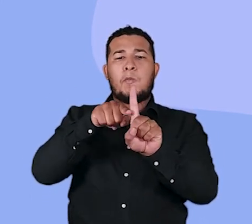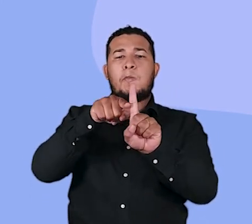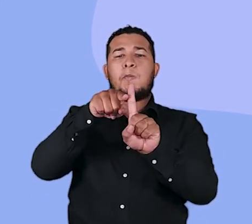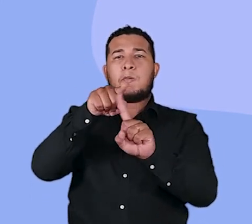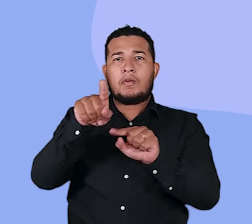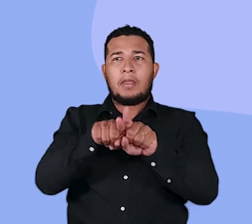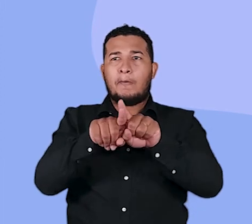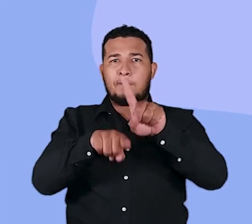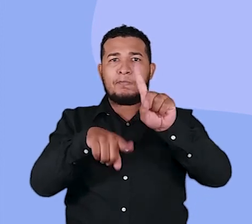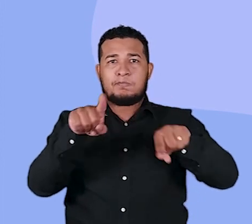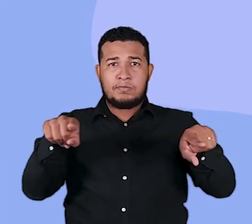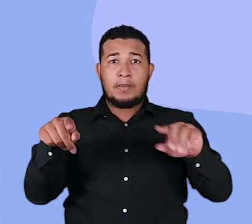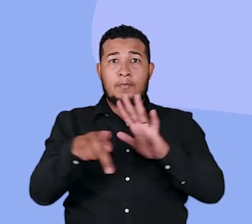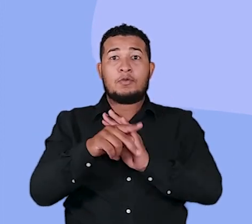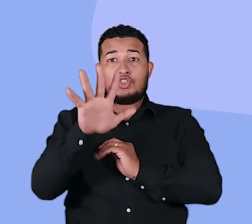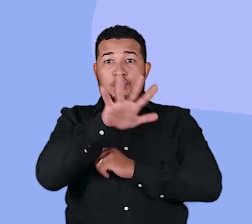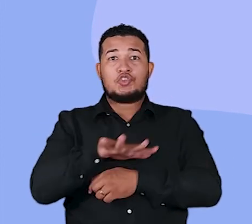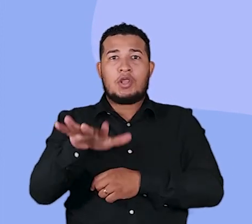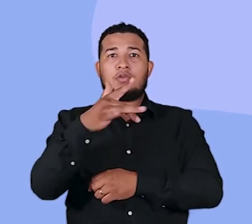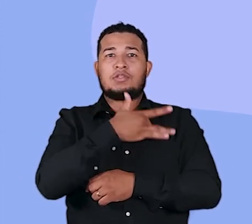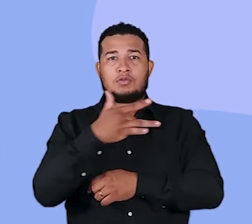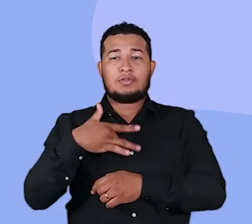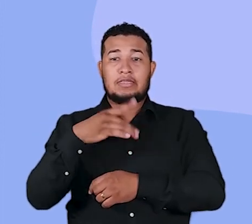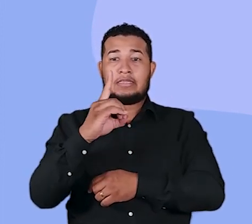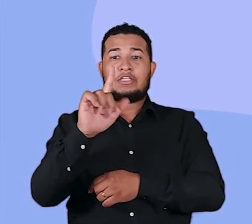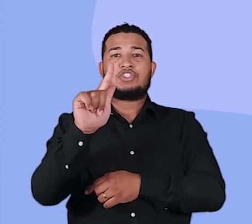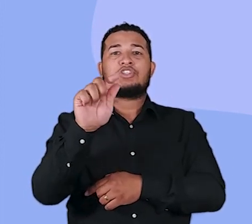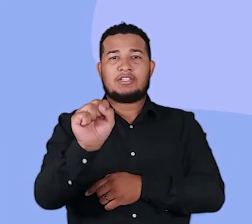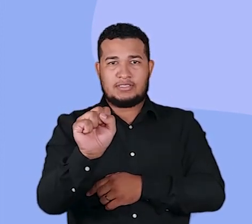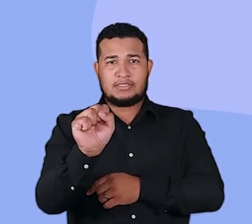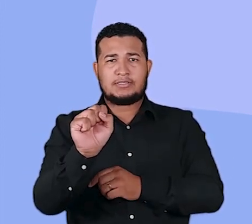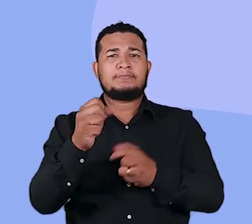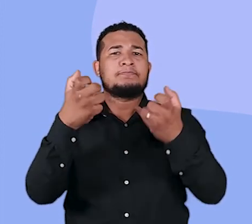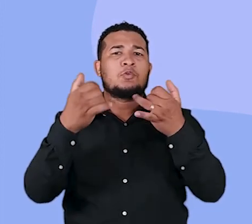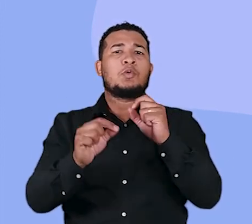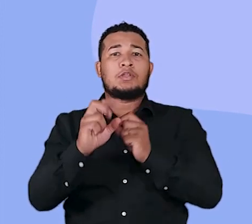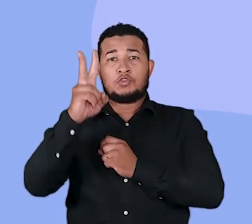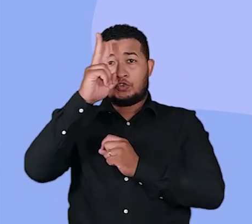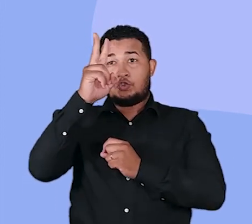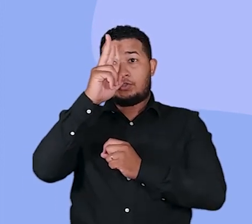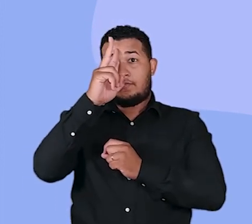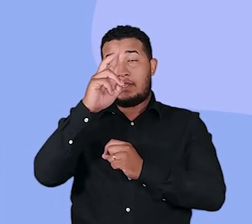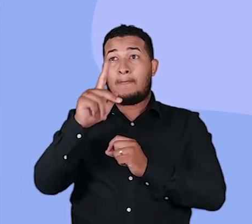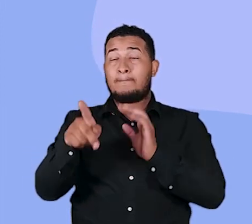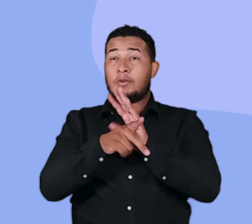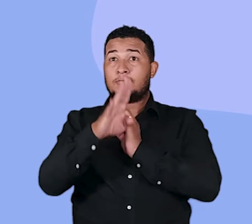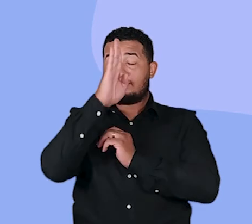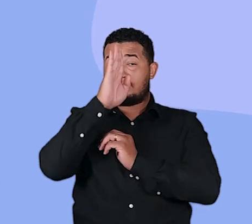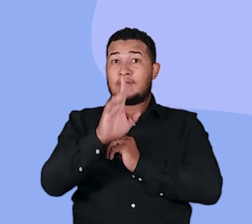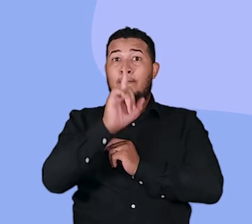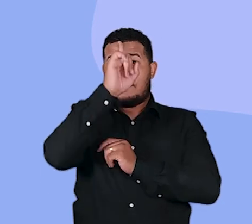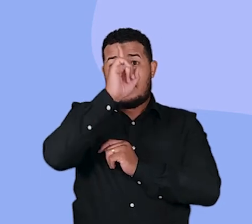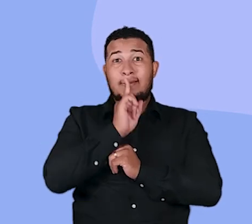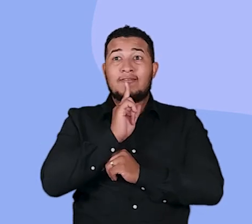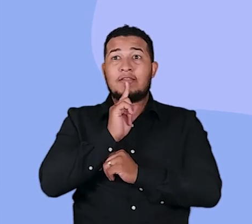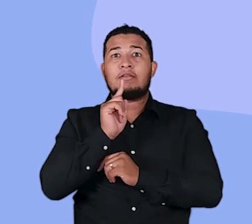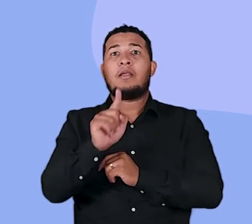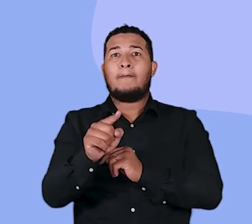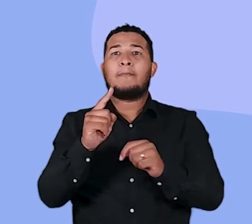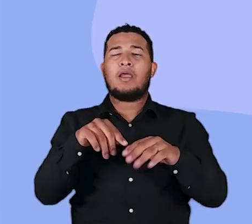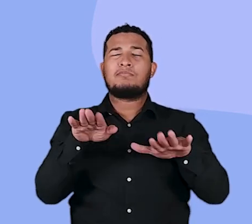elevadas, a Direção-Geral da Saúde, DGS, colocou segunda-feira em alerta amarelo, o